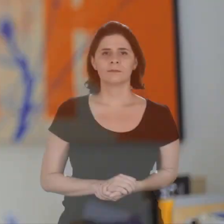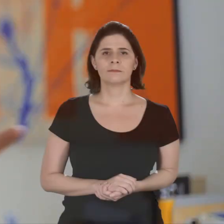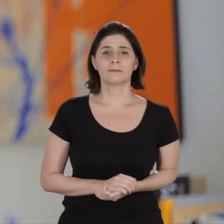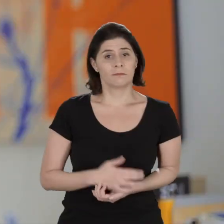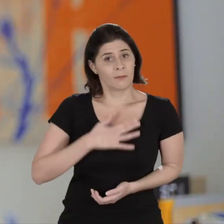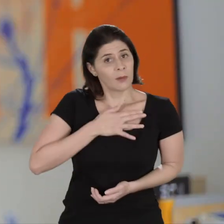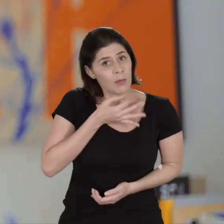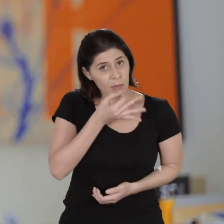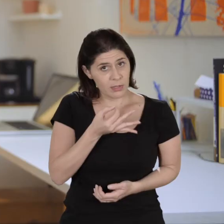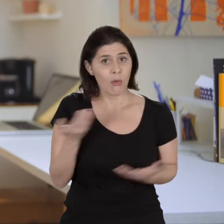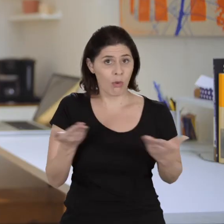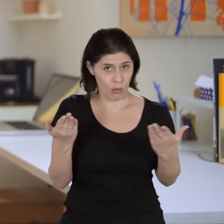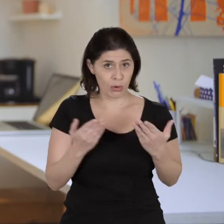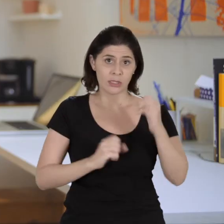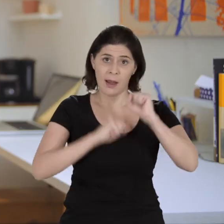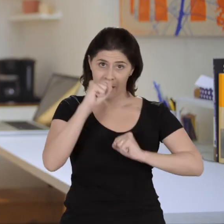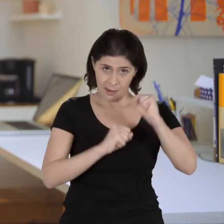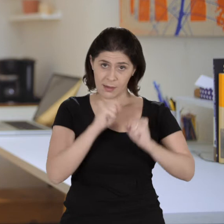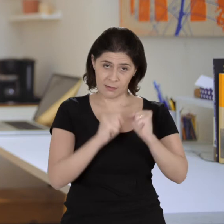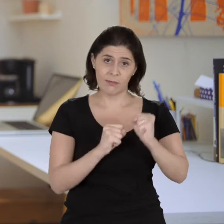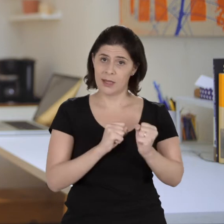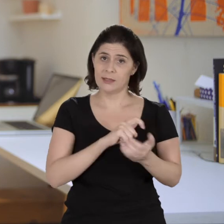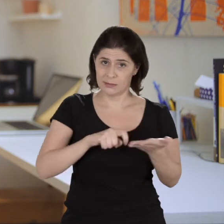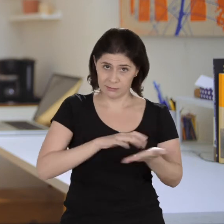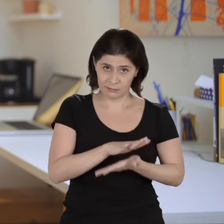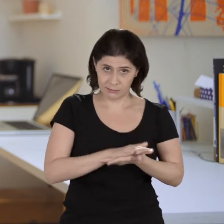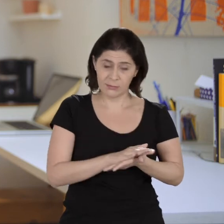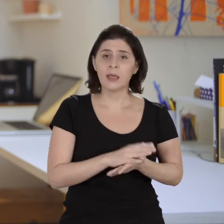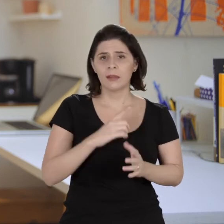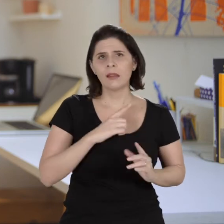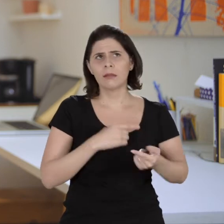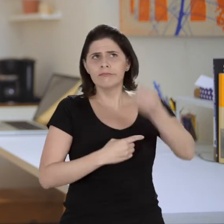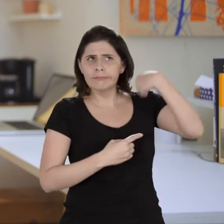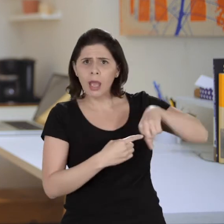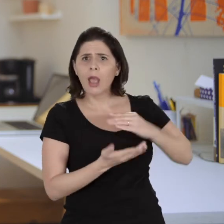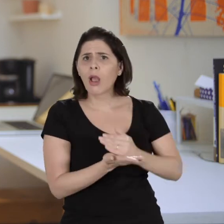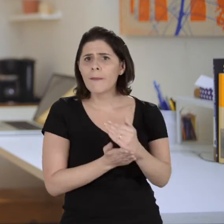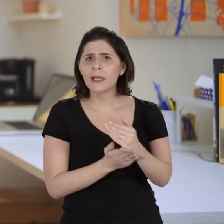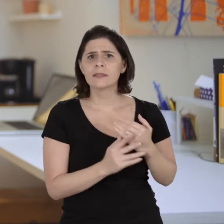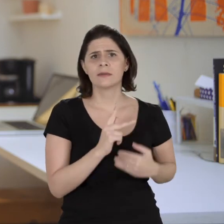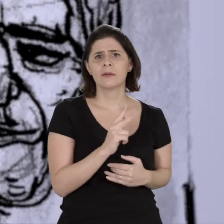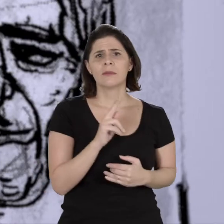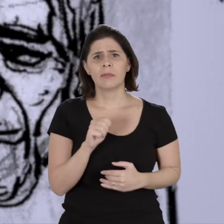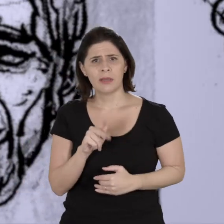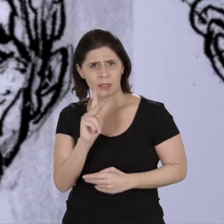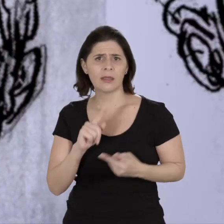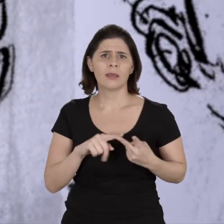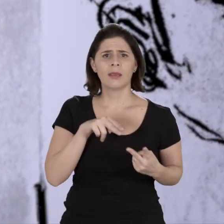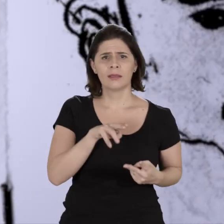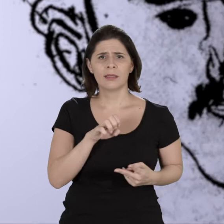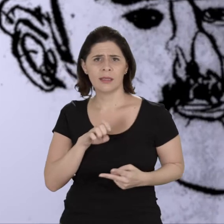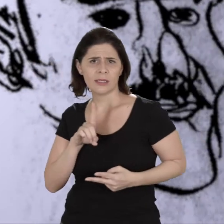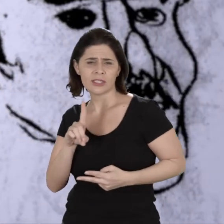Para mim, esse movimento atual de editoras, ele tem raízes no punk, no nerd e no artista. Tem o nerdão